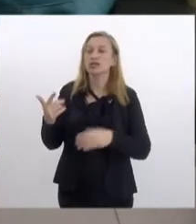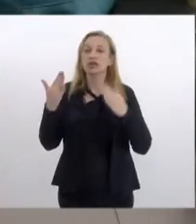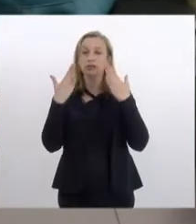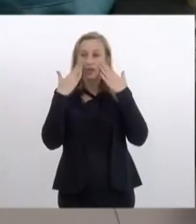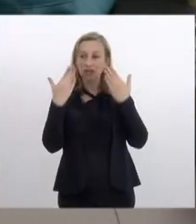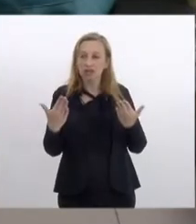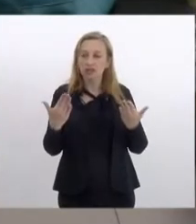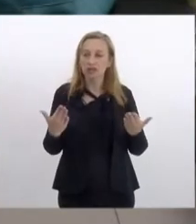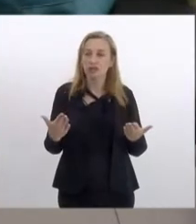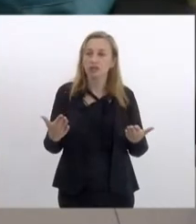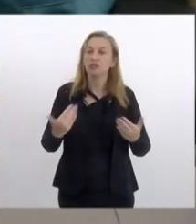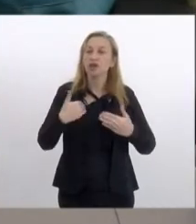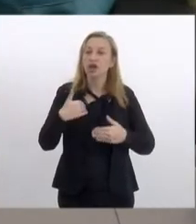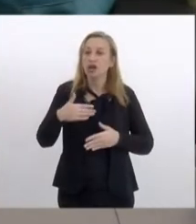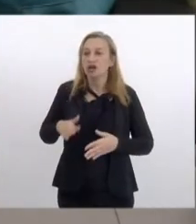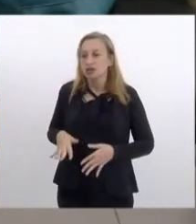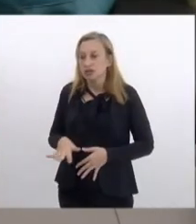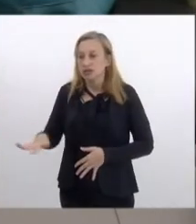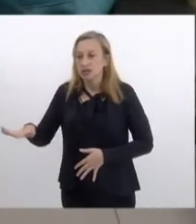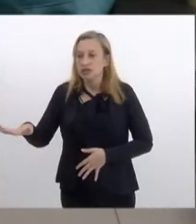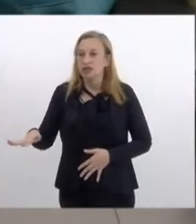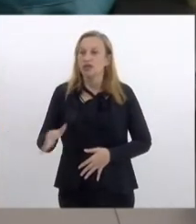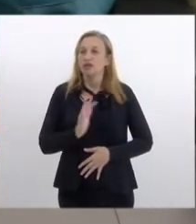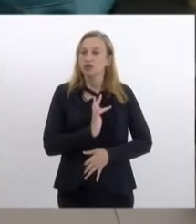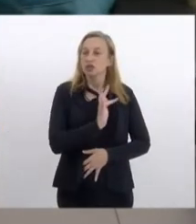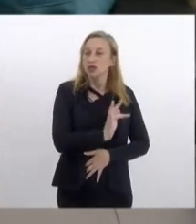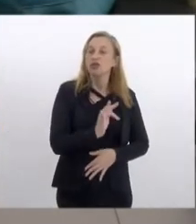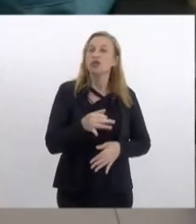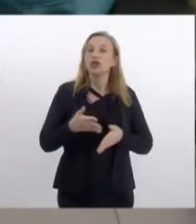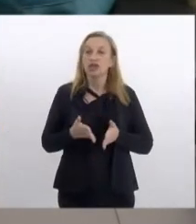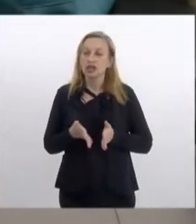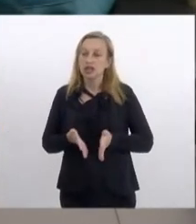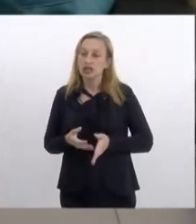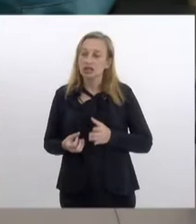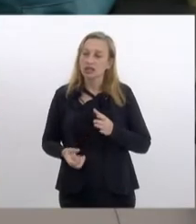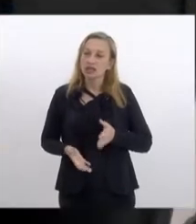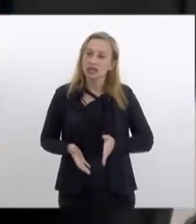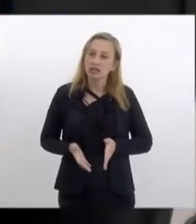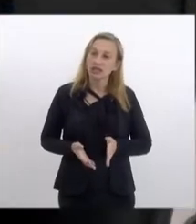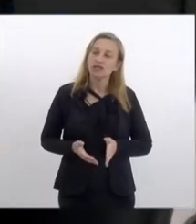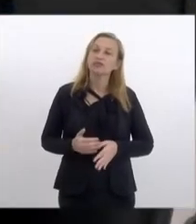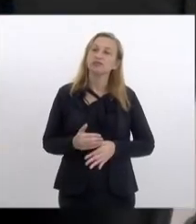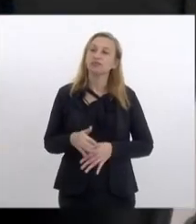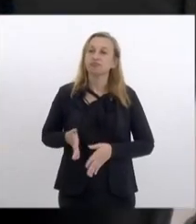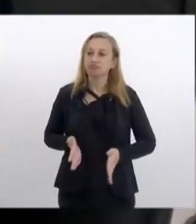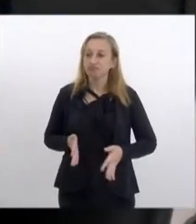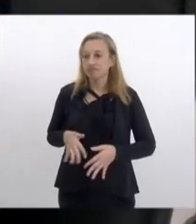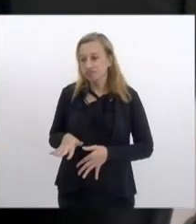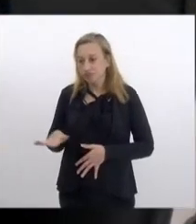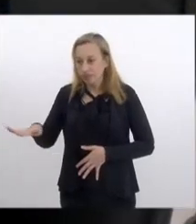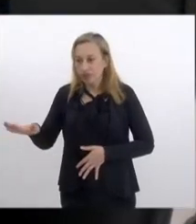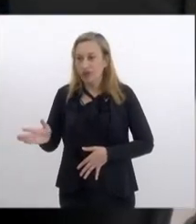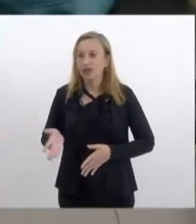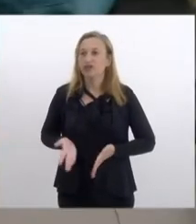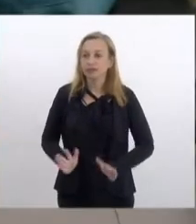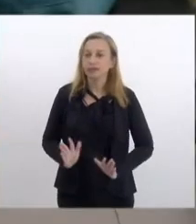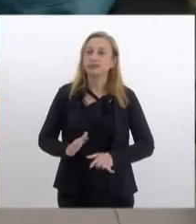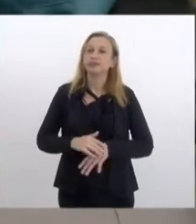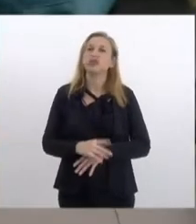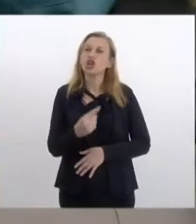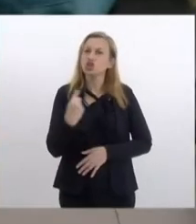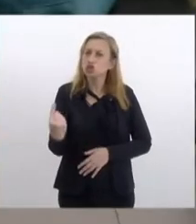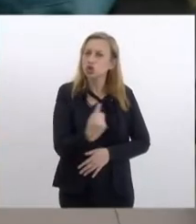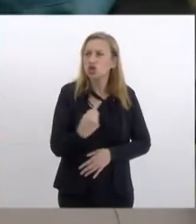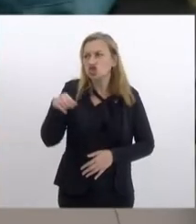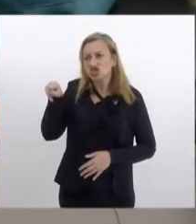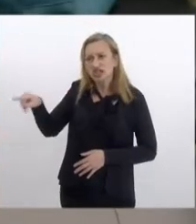eu nasci numa comunidade da Baixada Fluminense, fui criada numa comunidade da Baixada Fluminense, e nós